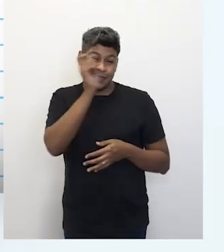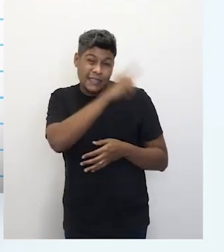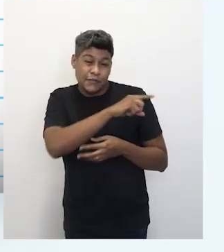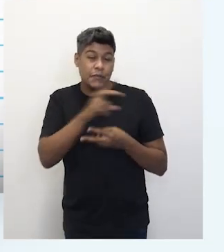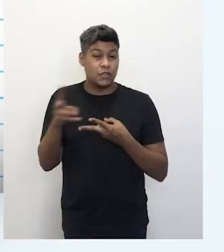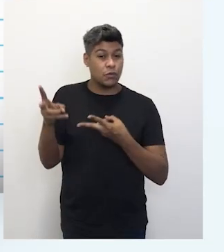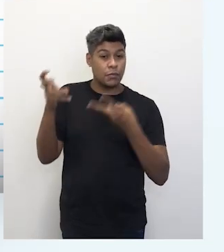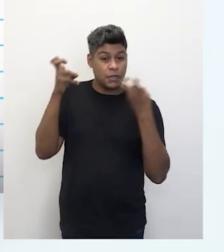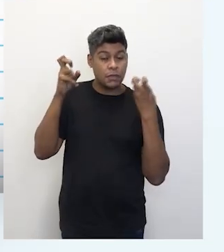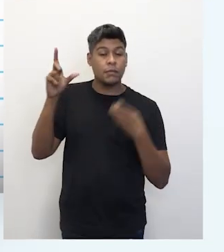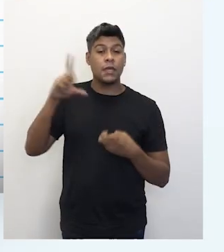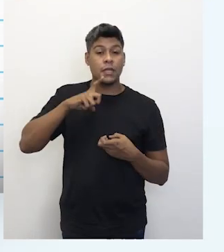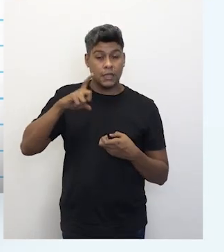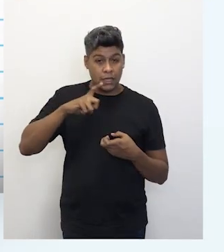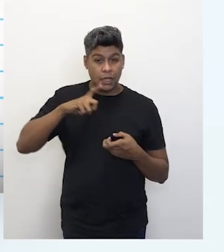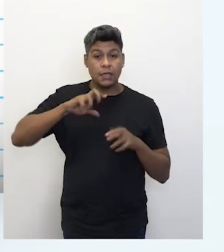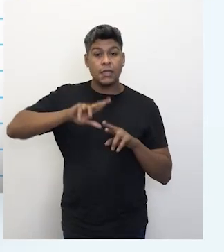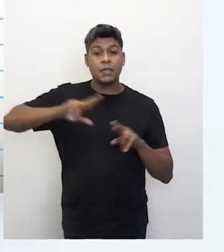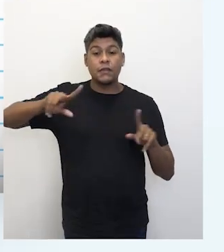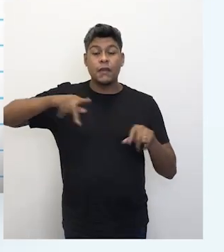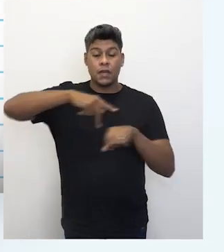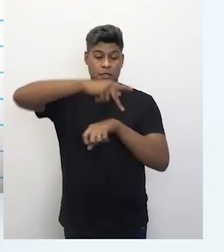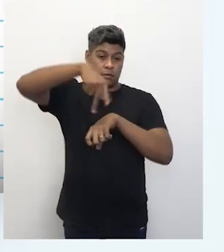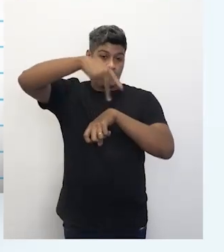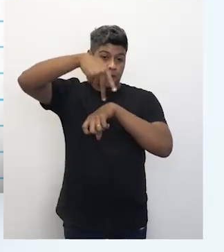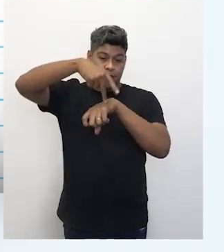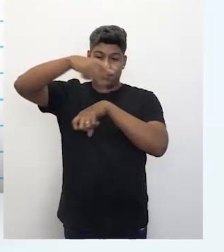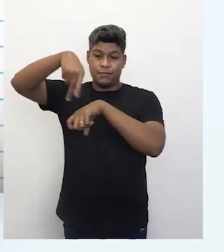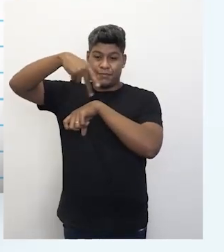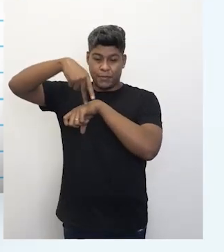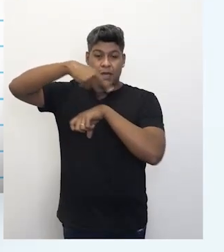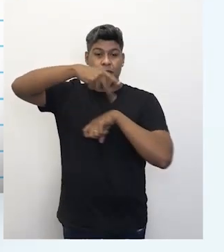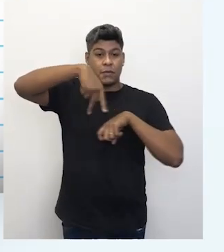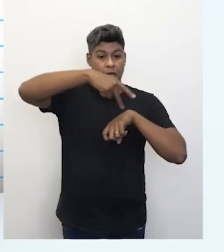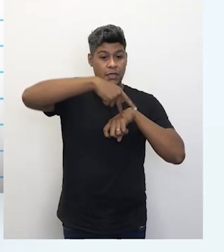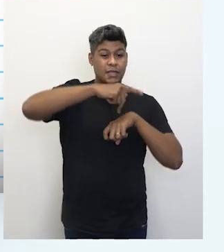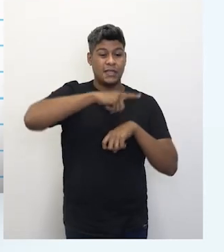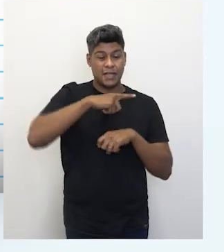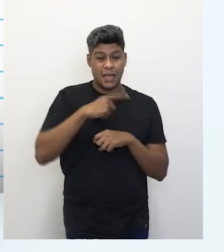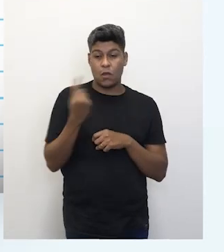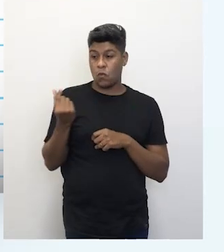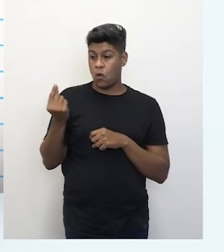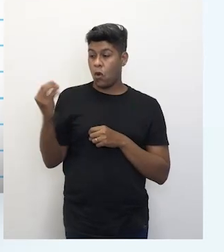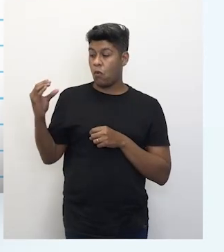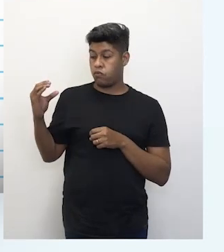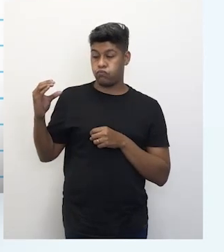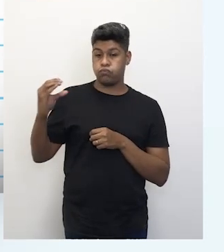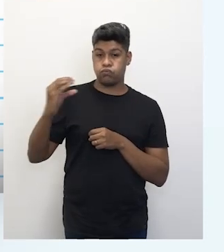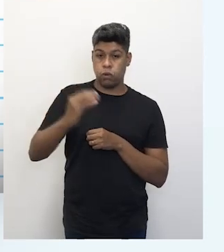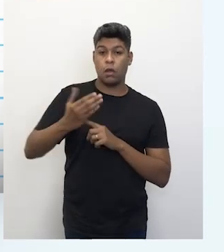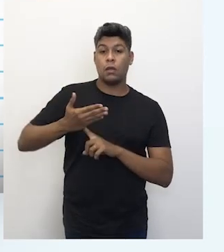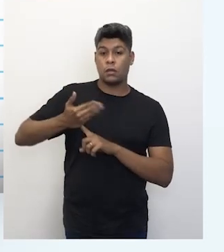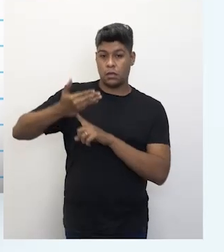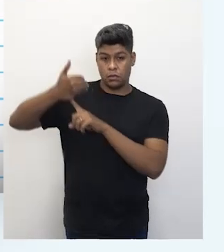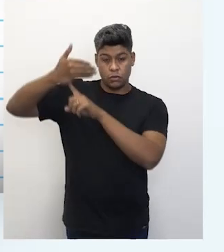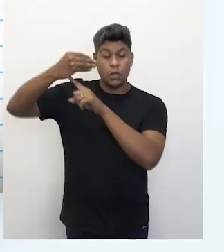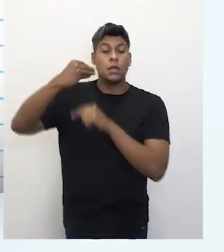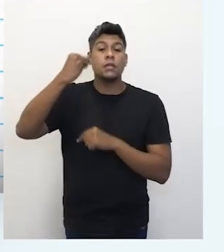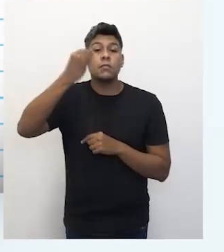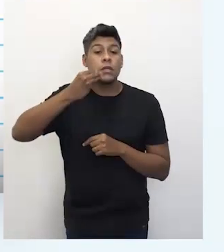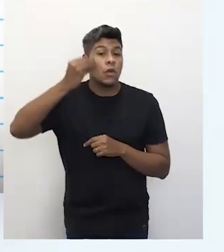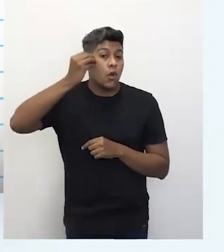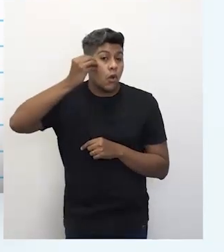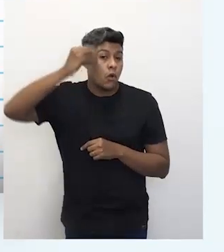difícil perceber que há grandes disparidades entre os países alguns possuem muitos recursos financeiros tecnologia e experiência